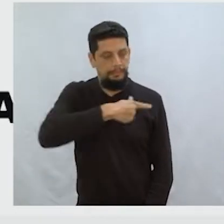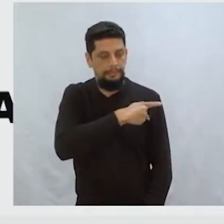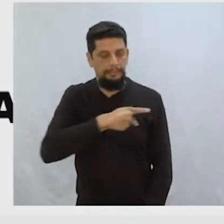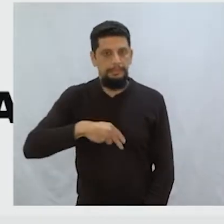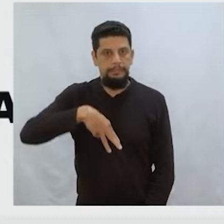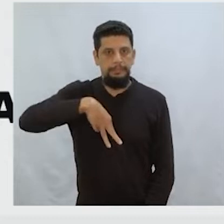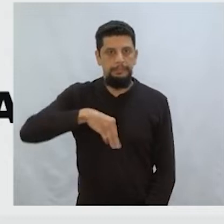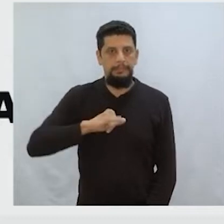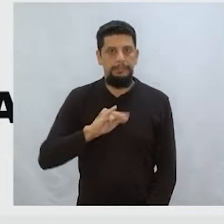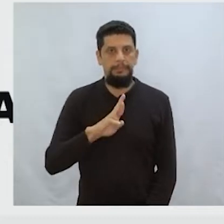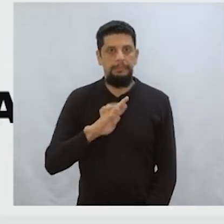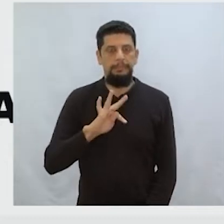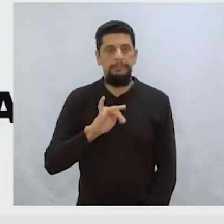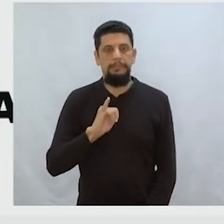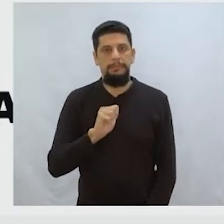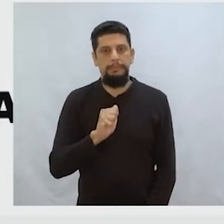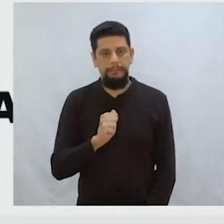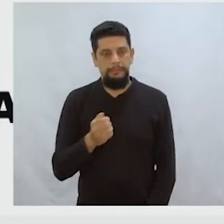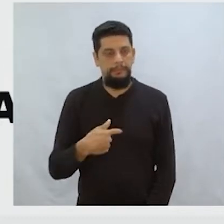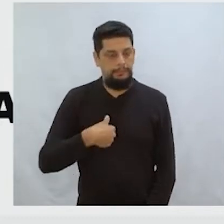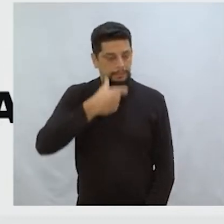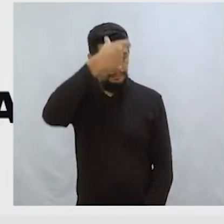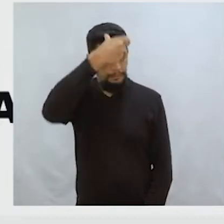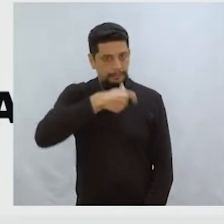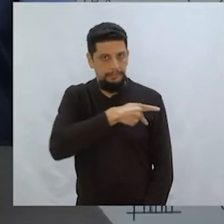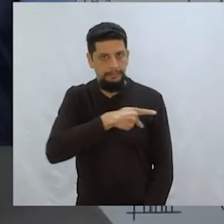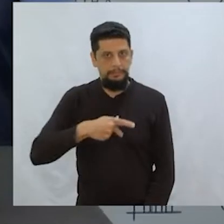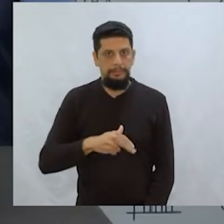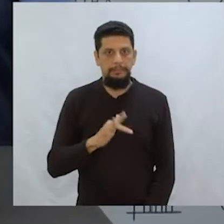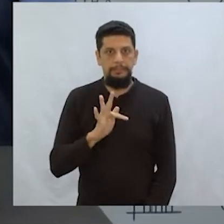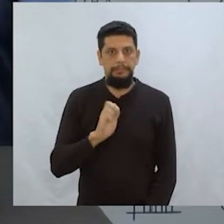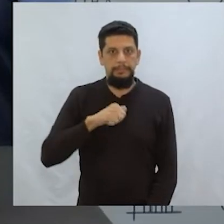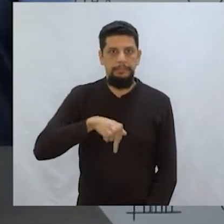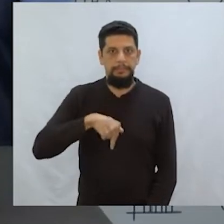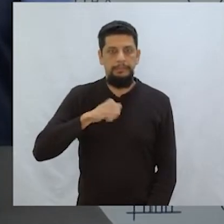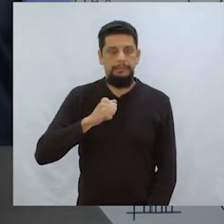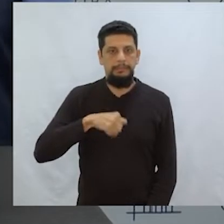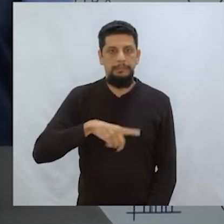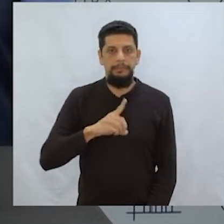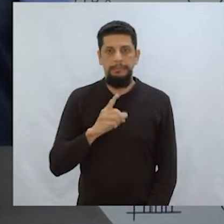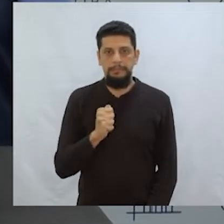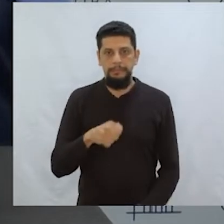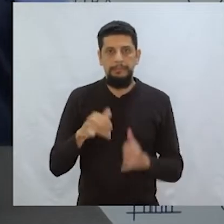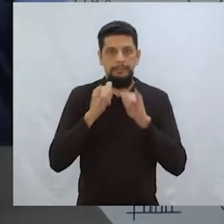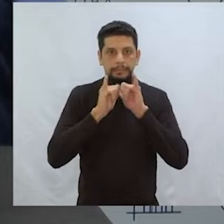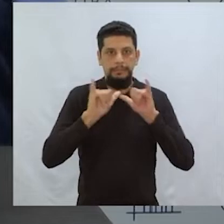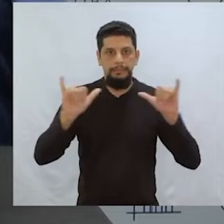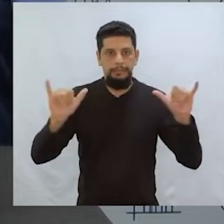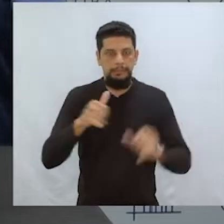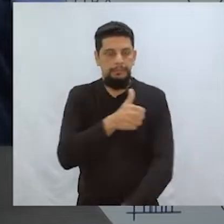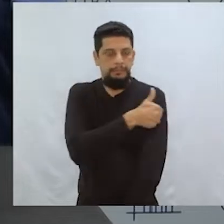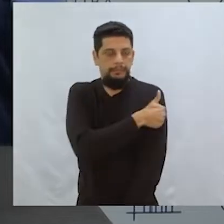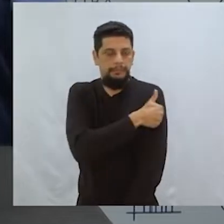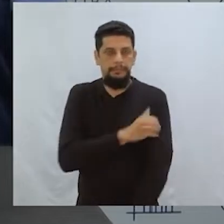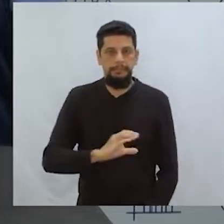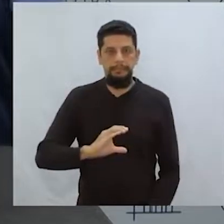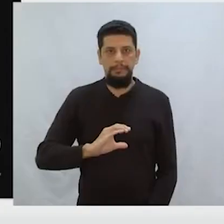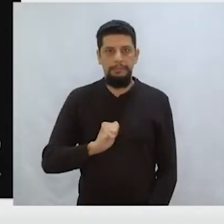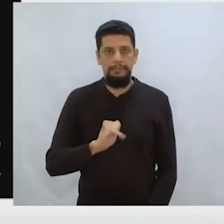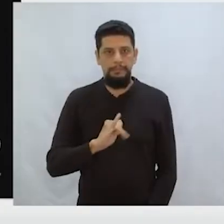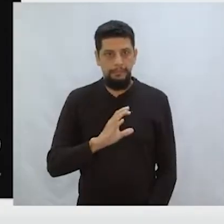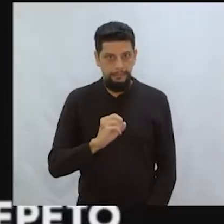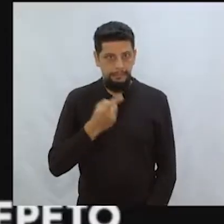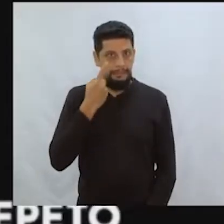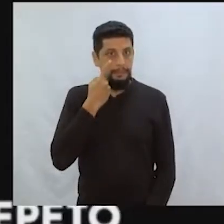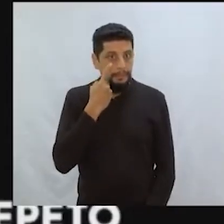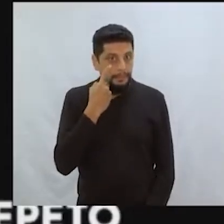sou a professora Mirta. Eu, a professora Fernanda. E agora a gente tem um recadinho do nosso colega Caio.